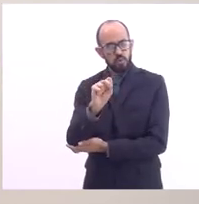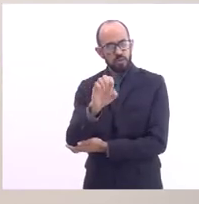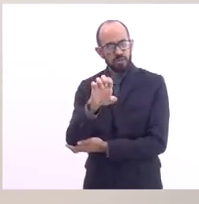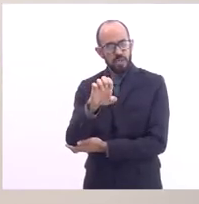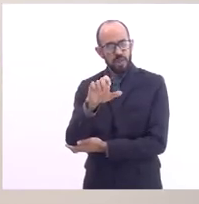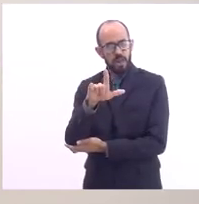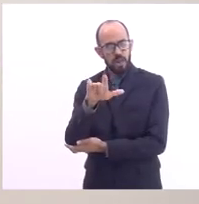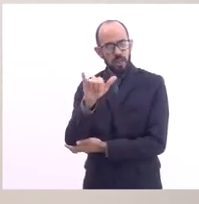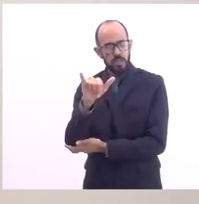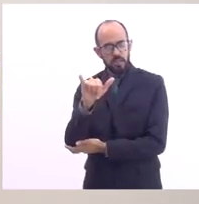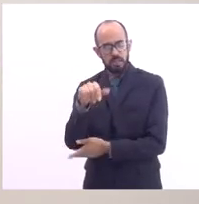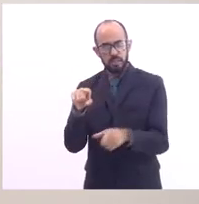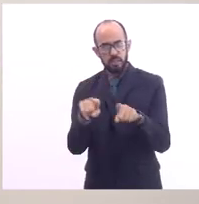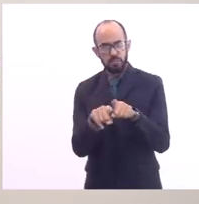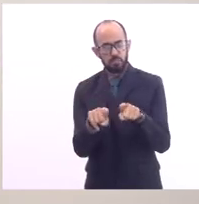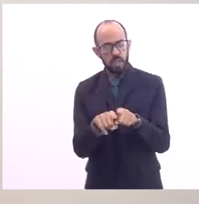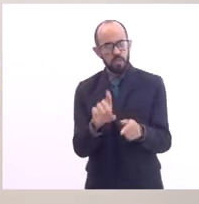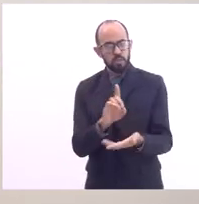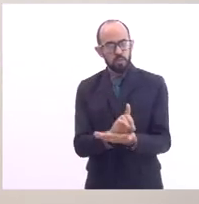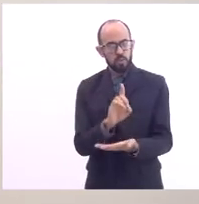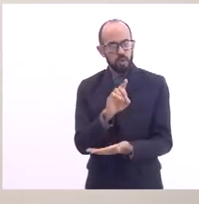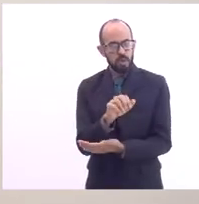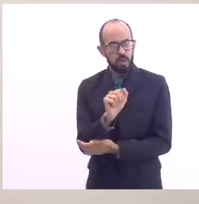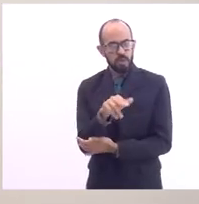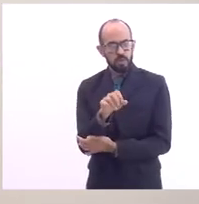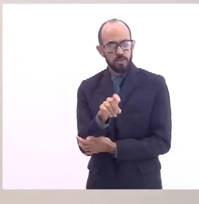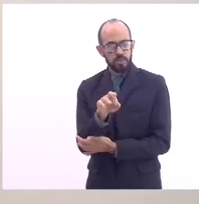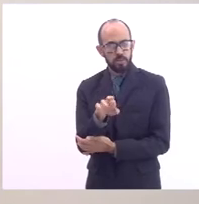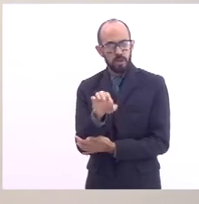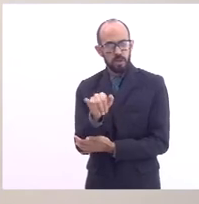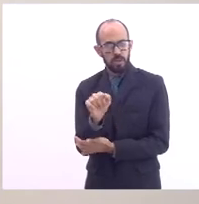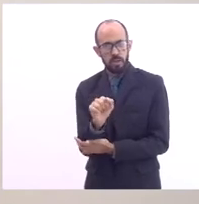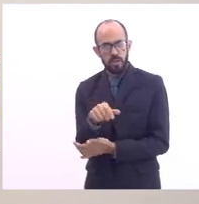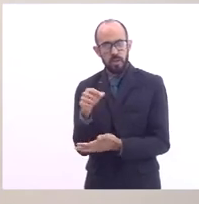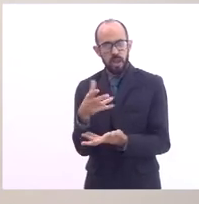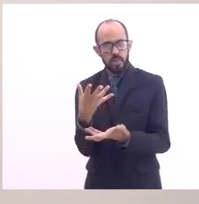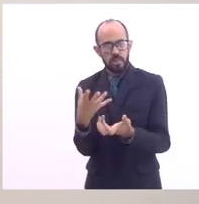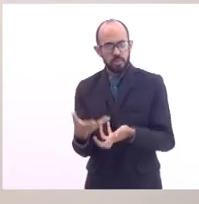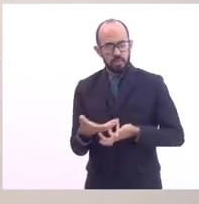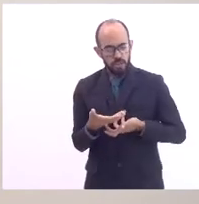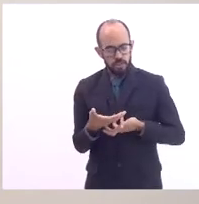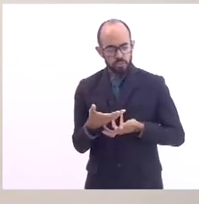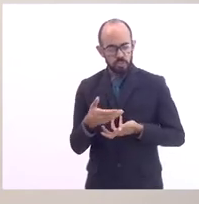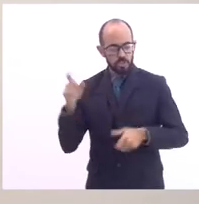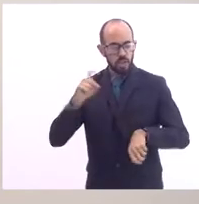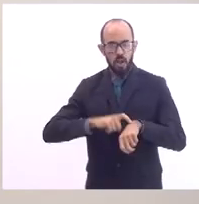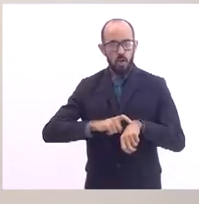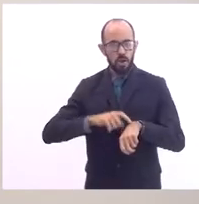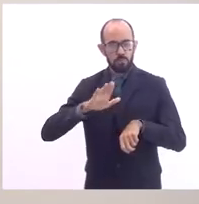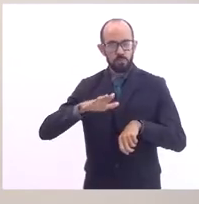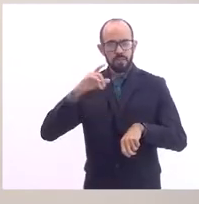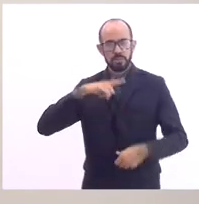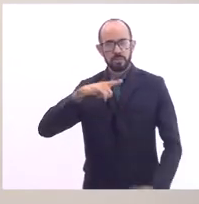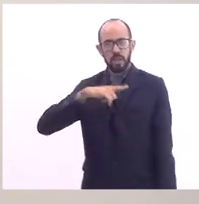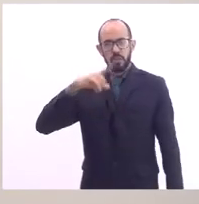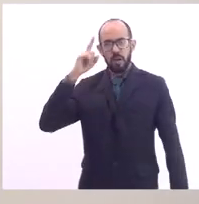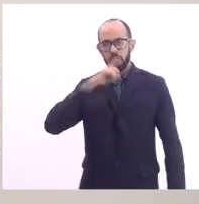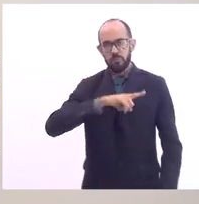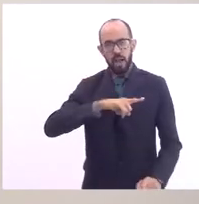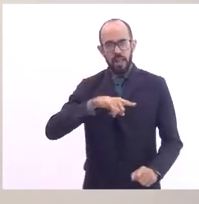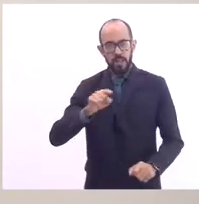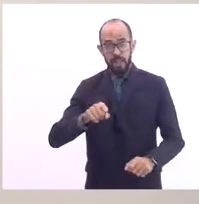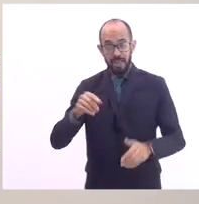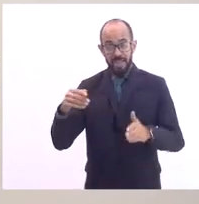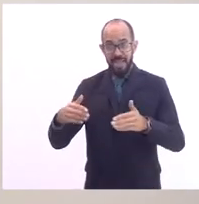doutora Andréia, que está aqui agora também, entendeu? Sempre atende de pronto. Mas existe uma lacuna, existe um fosso entre